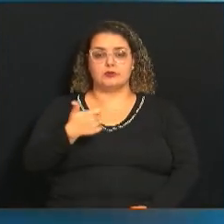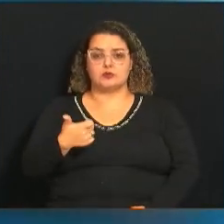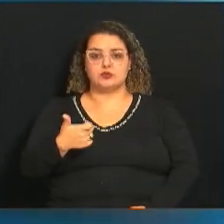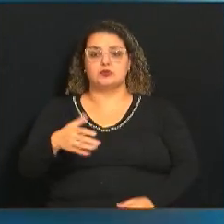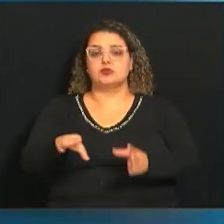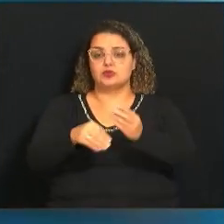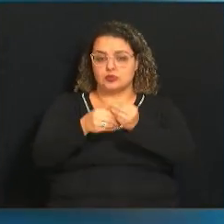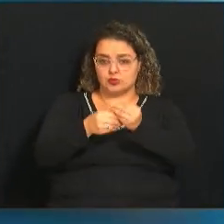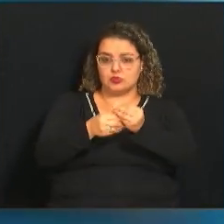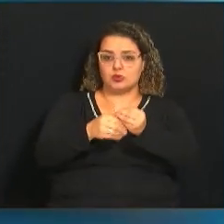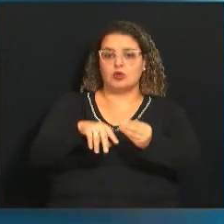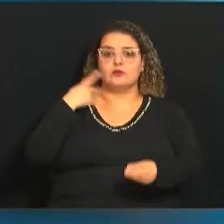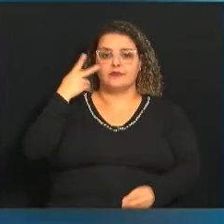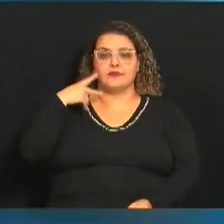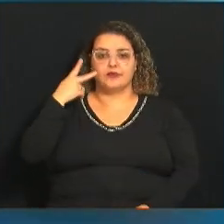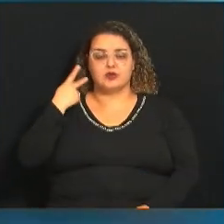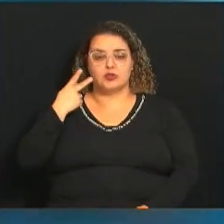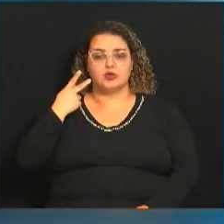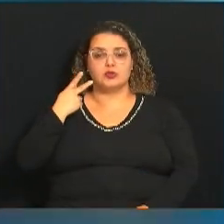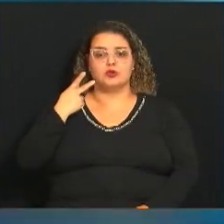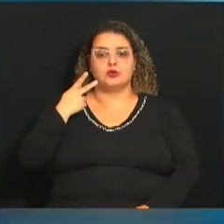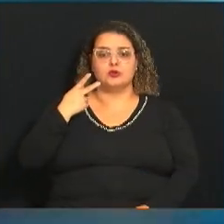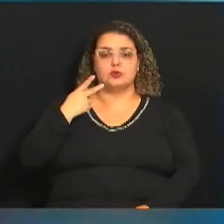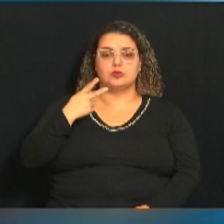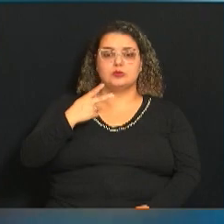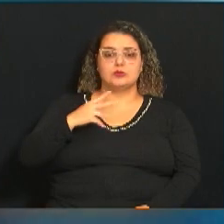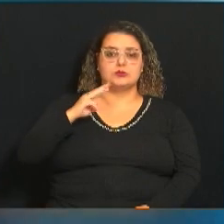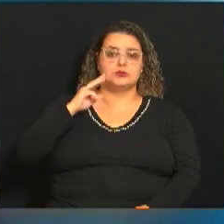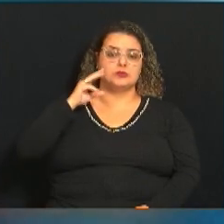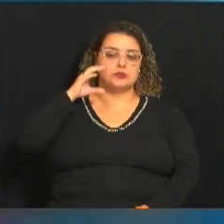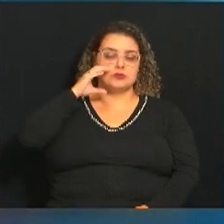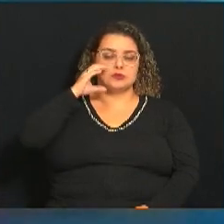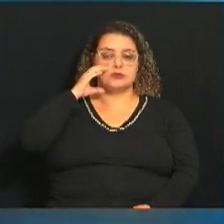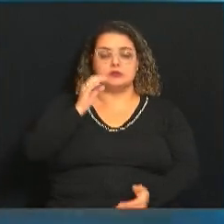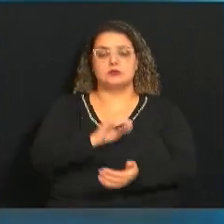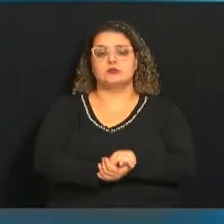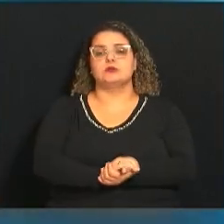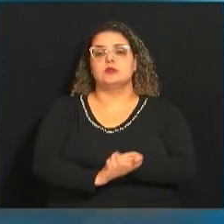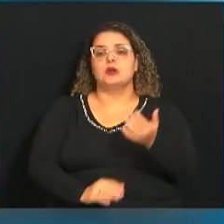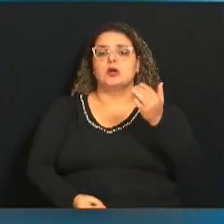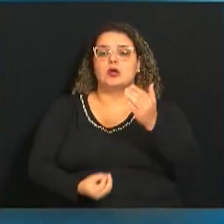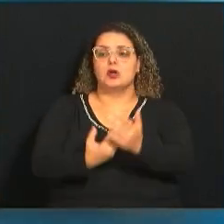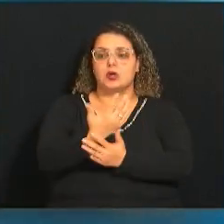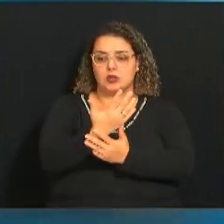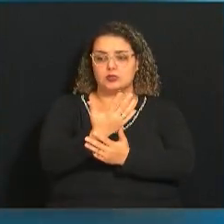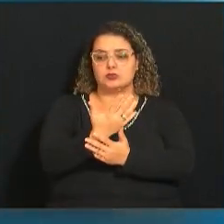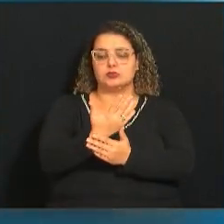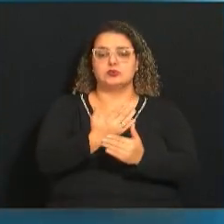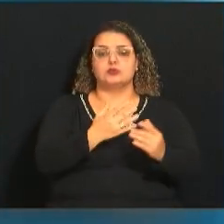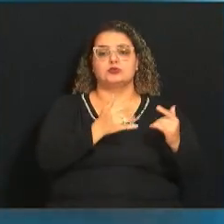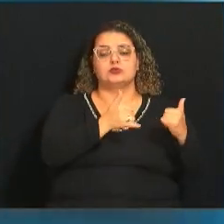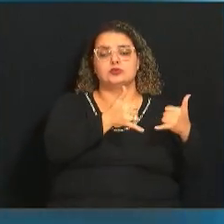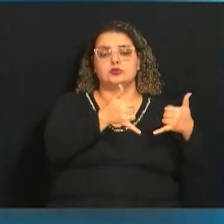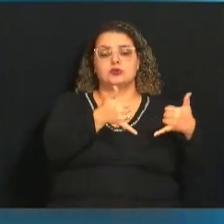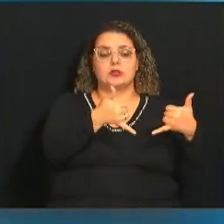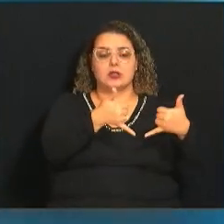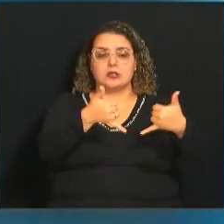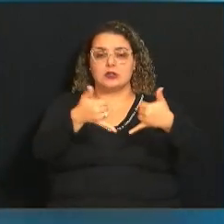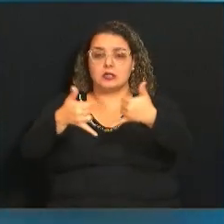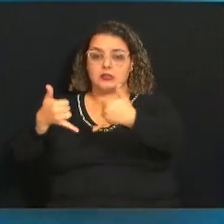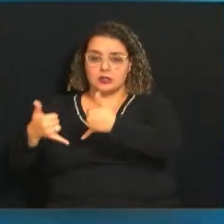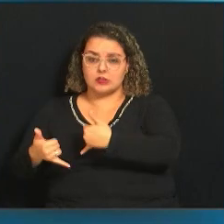ou adolescente tem direito ao benefício, devido à morte da genitora ou responsável legal. E ainda, se todas